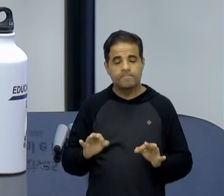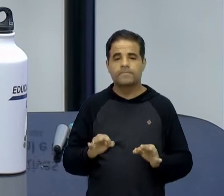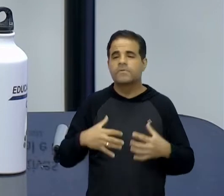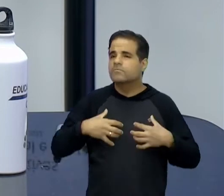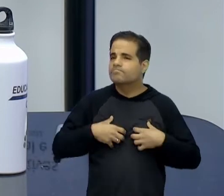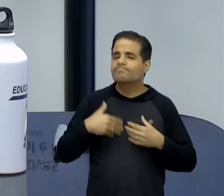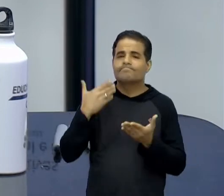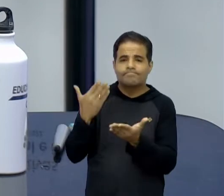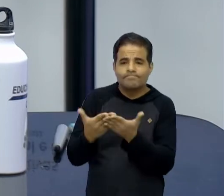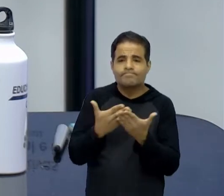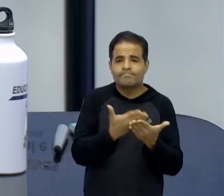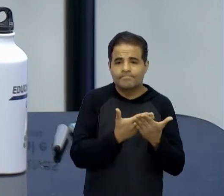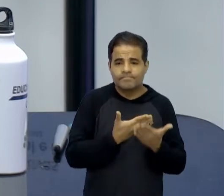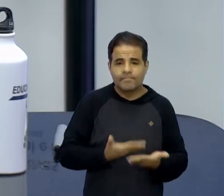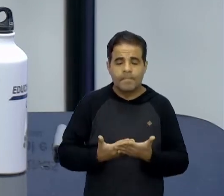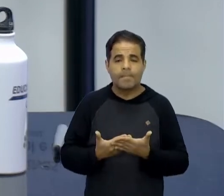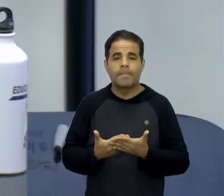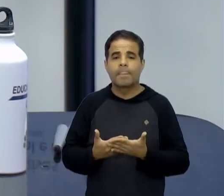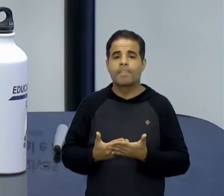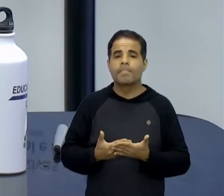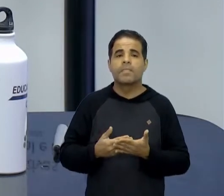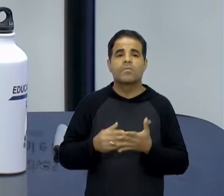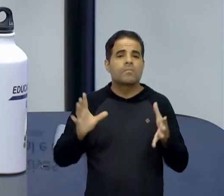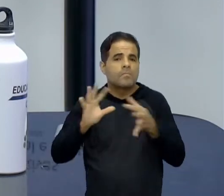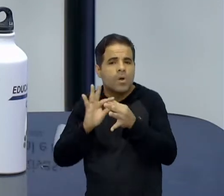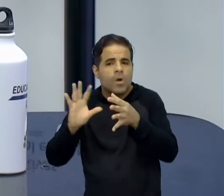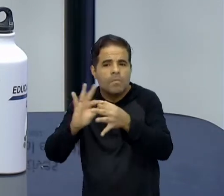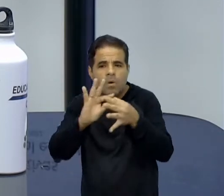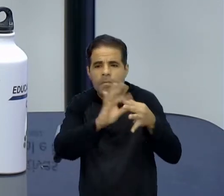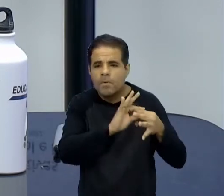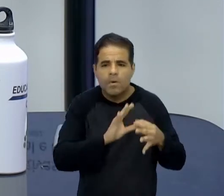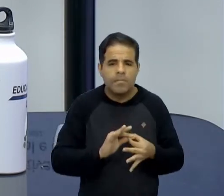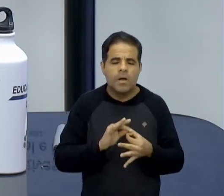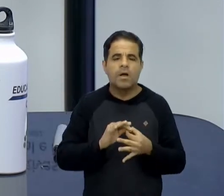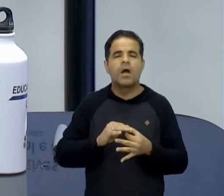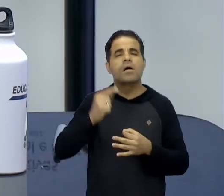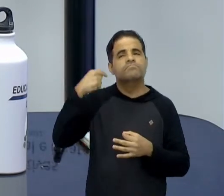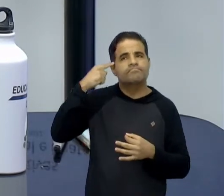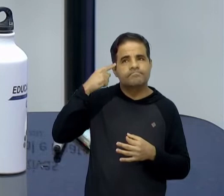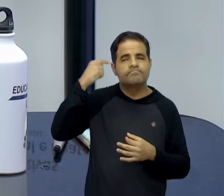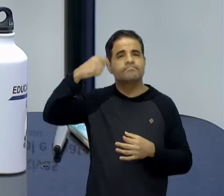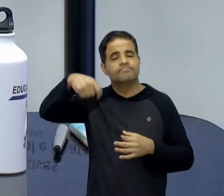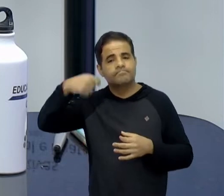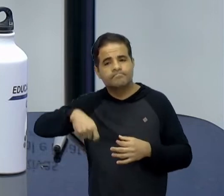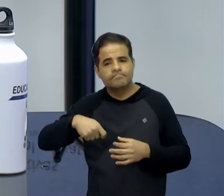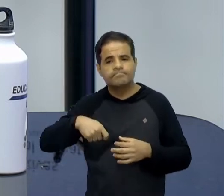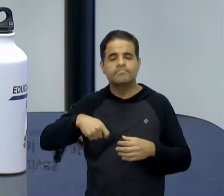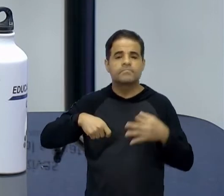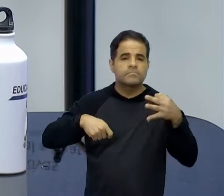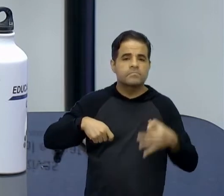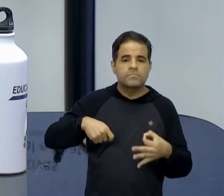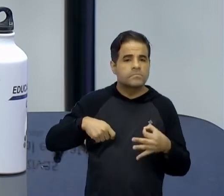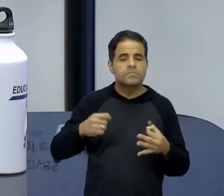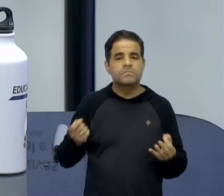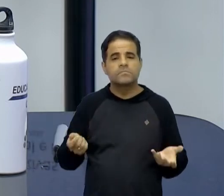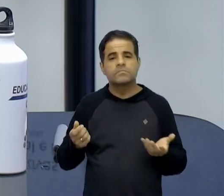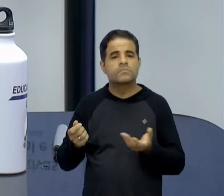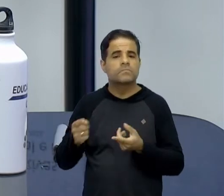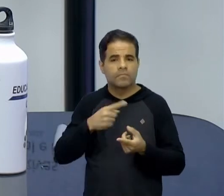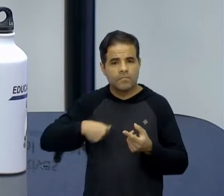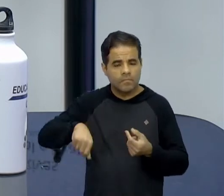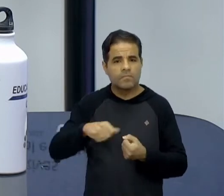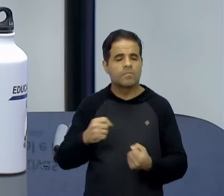de estudar fazendo ligações. Então, quando eu preciso saber se a contração é excêntrica ou concêntrica